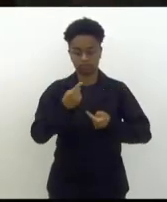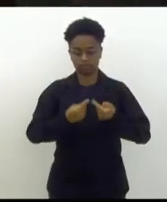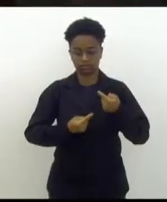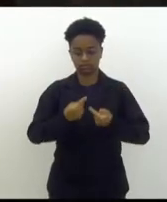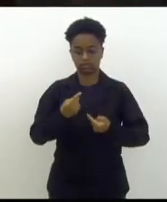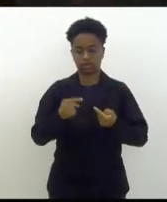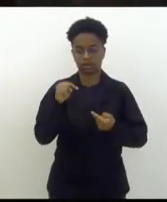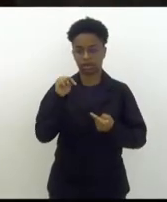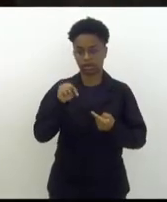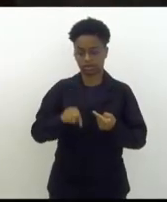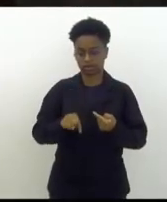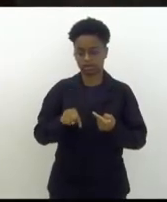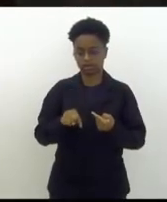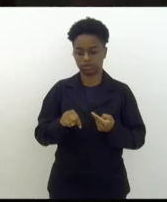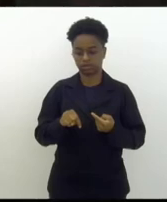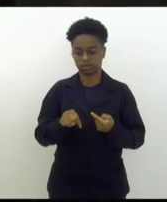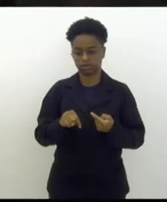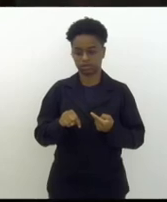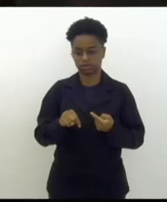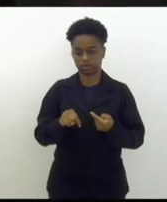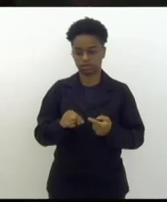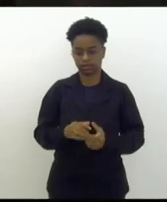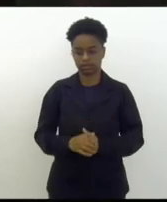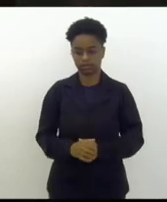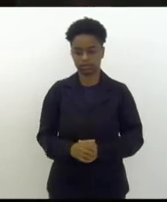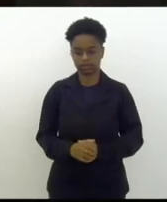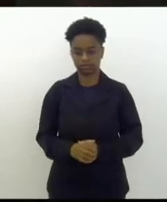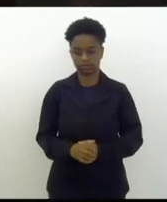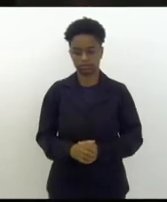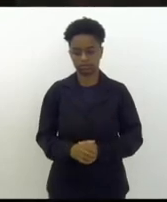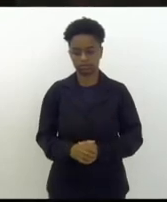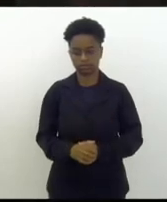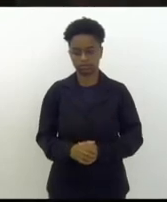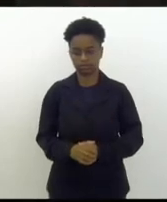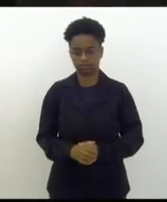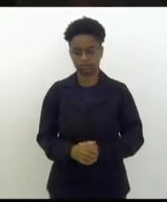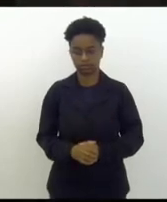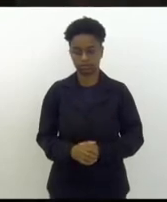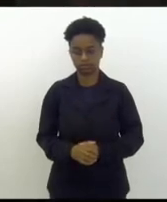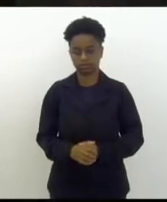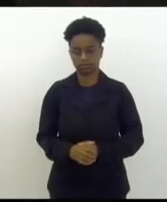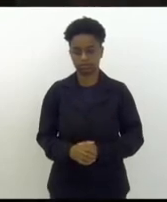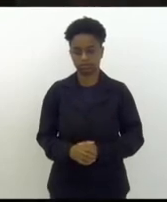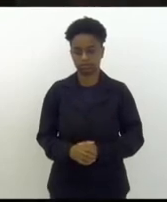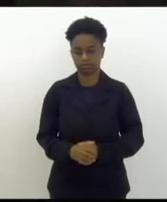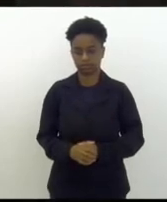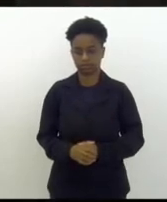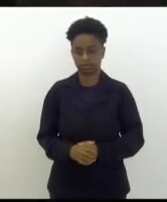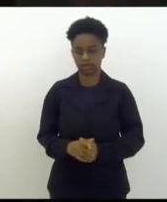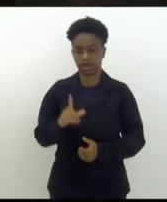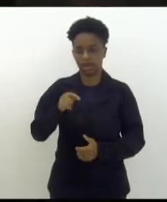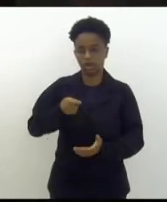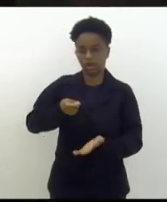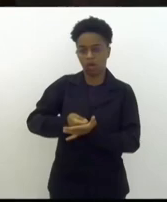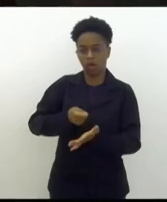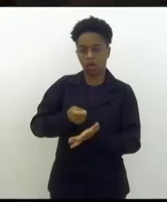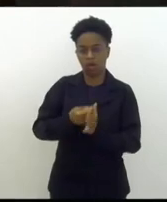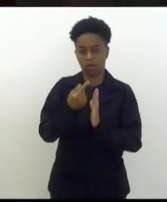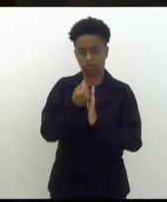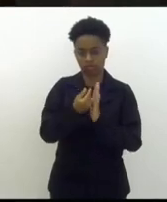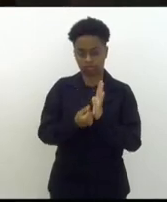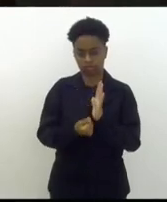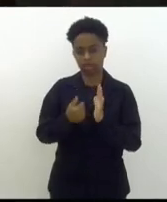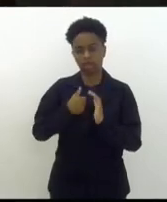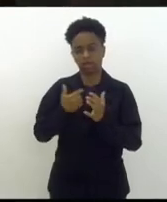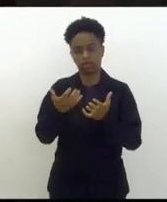aqui no Parlamento que é a impositividade do orçamento eu gostaria